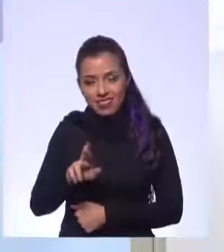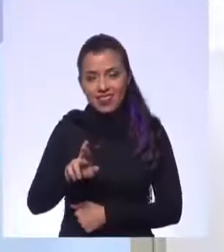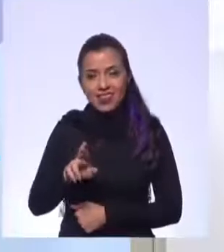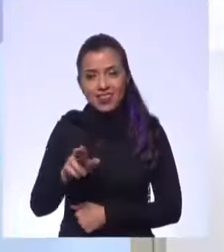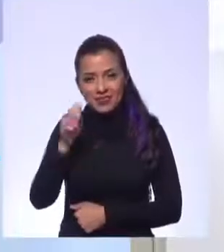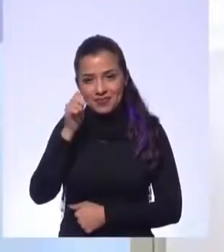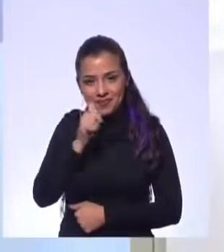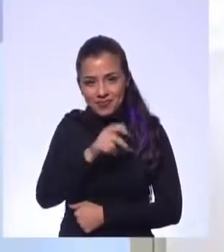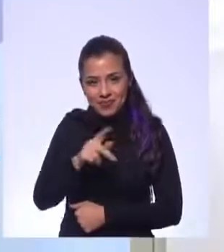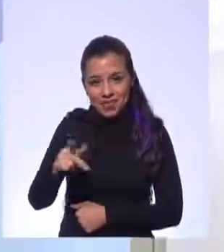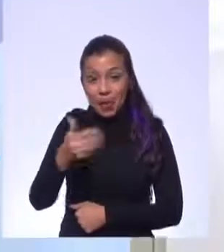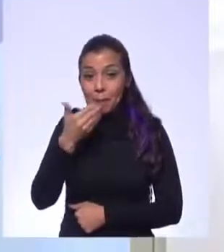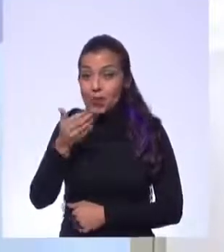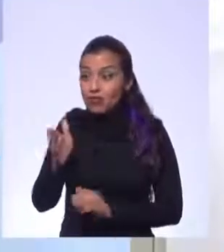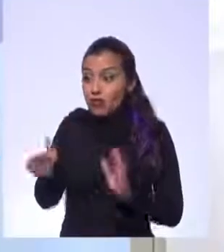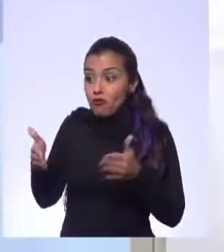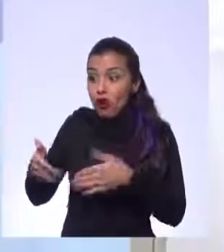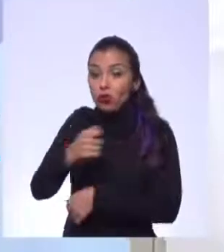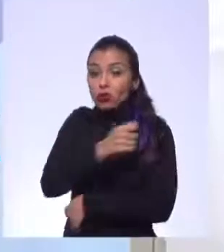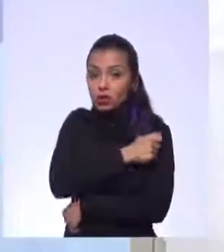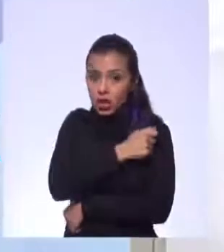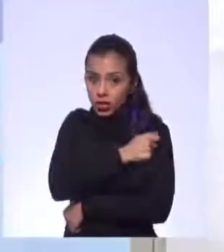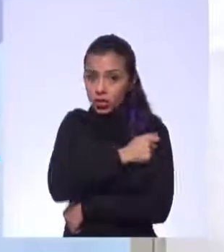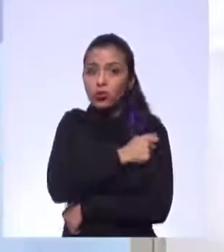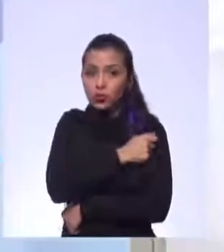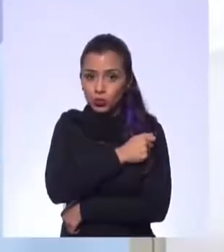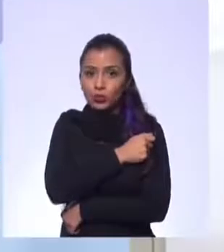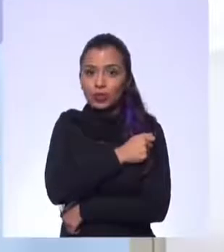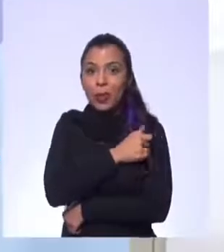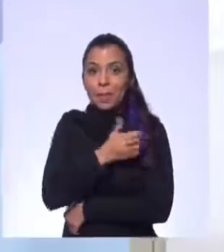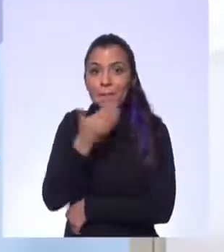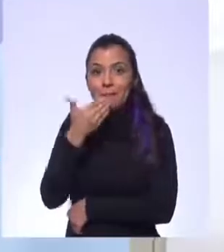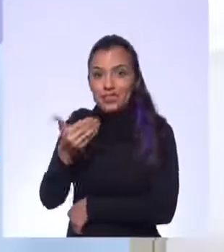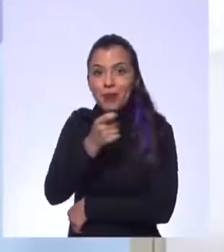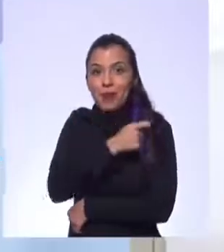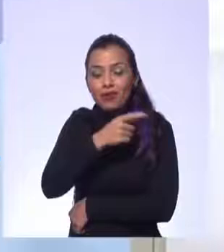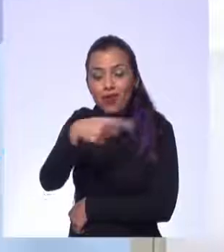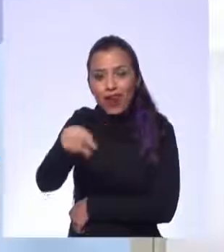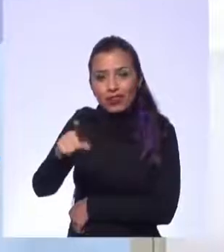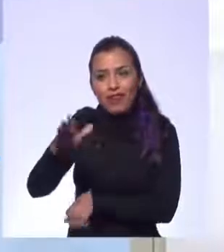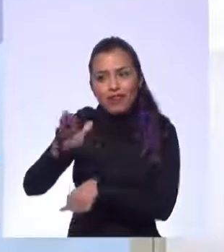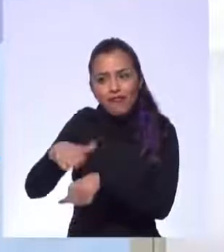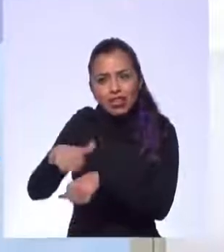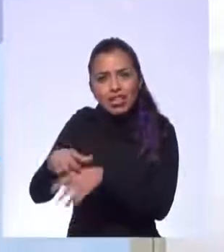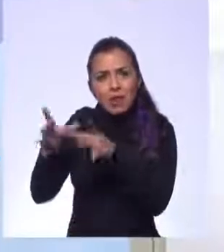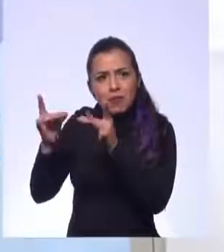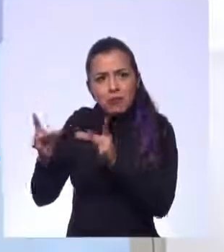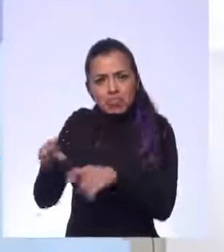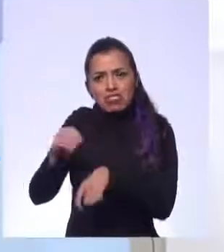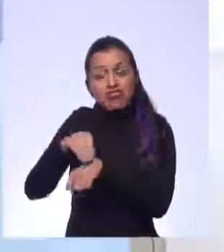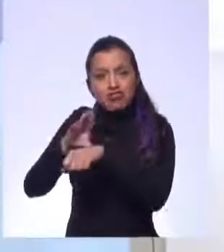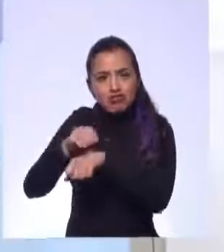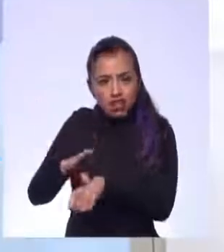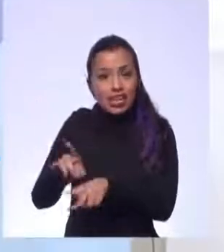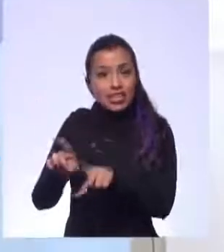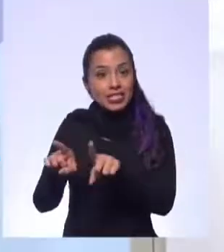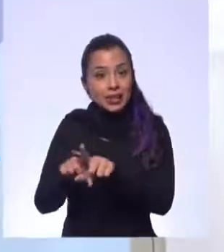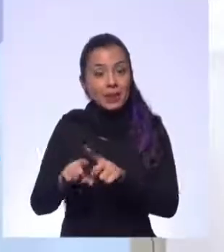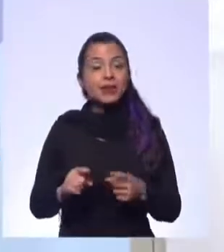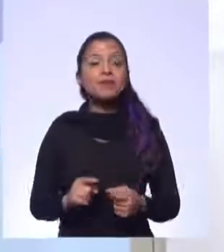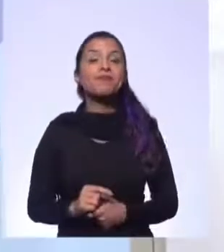6425, ela pediu foco na aula, dizendo que o aluno deveria fazer, falando para eles o que ele deveria fazer, dando dicas também.